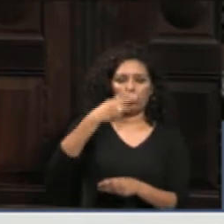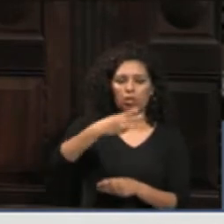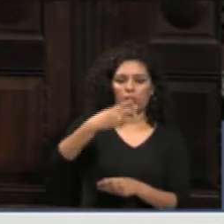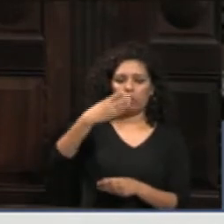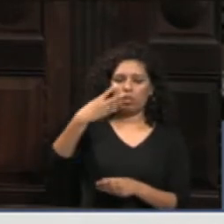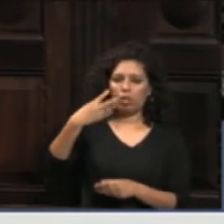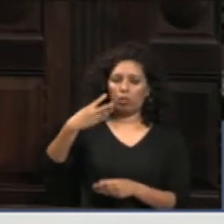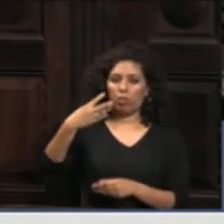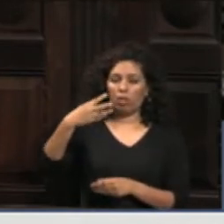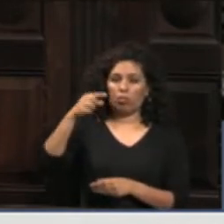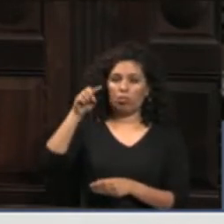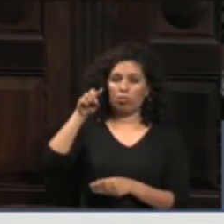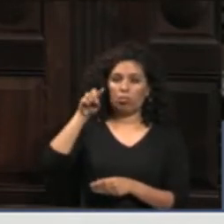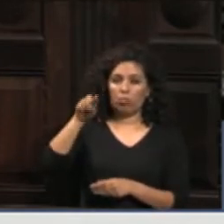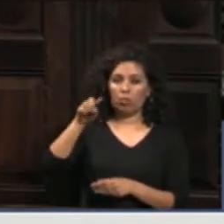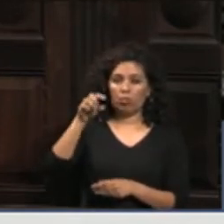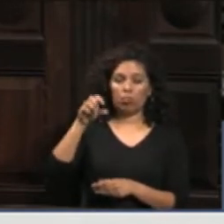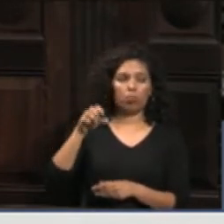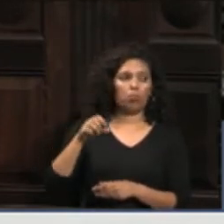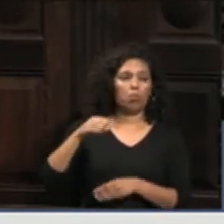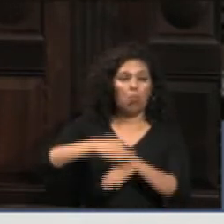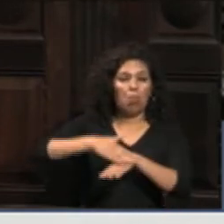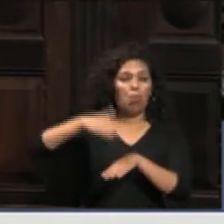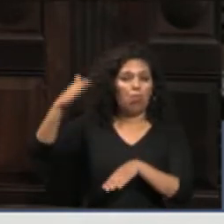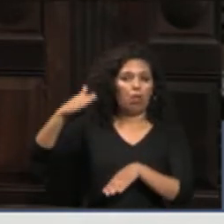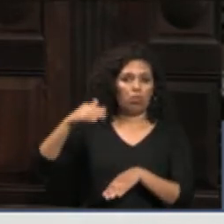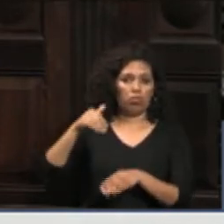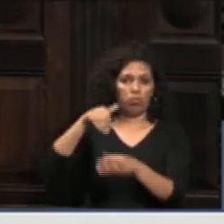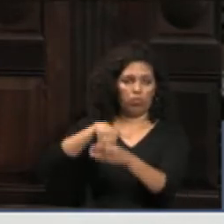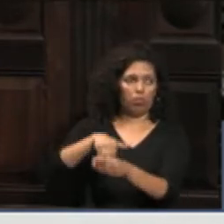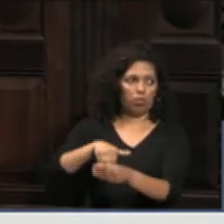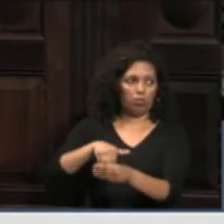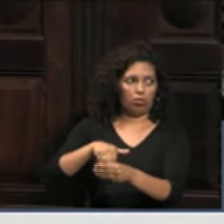34.836 votos, a quem eu